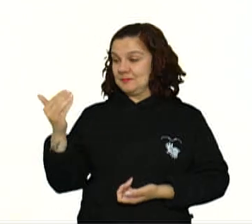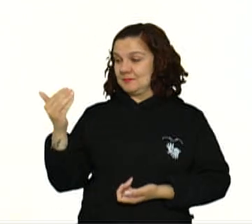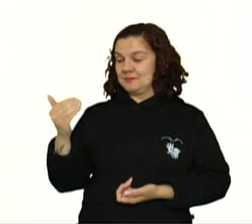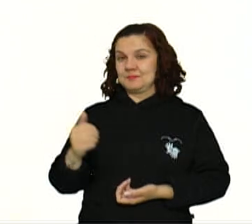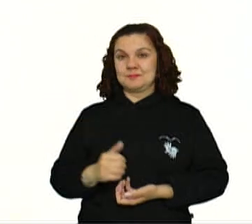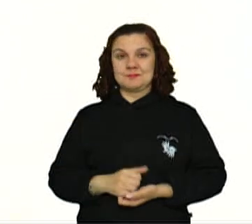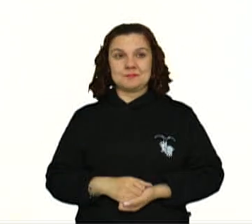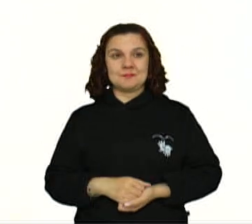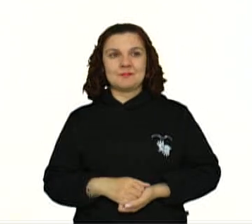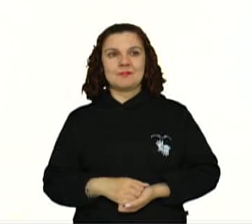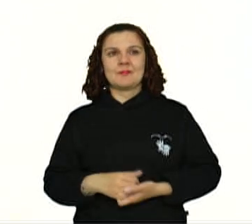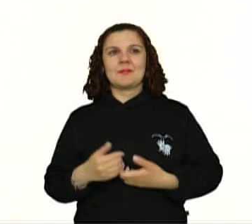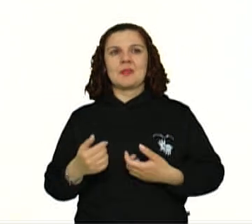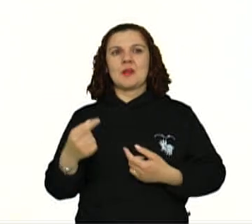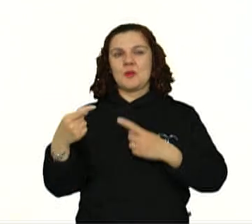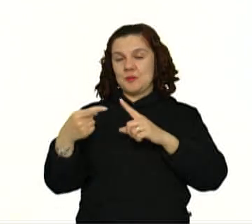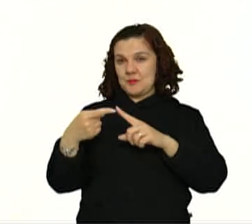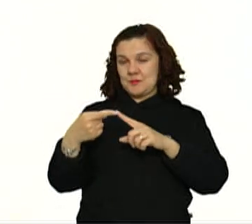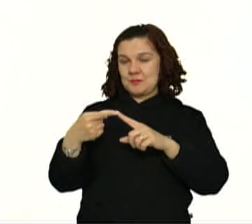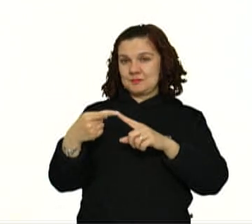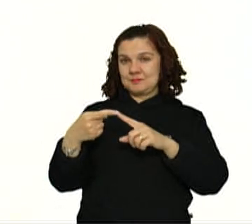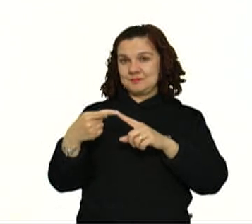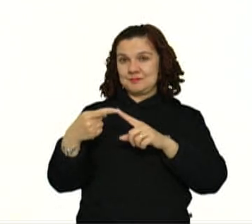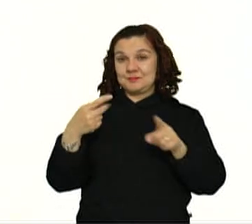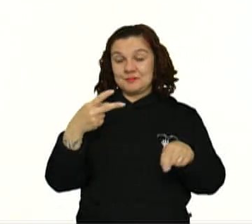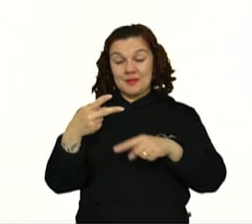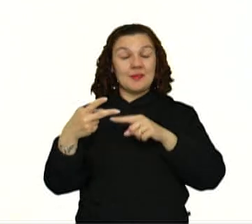o voo. Vai marcar 1 para sujeito